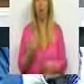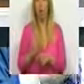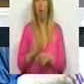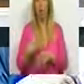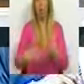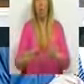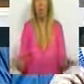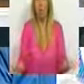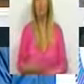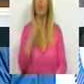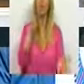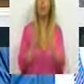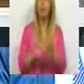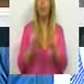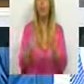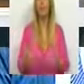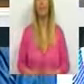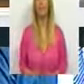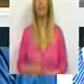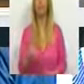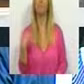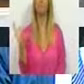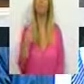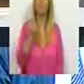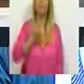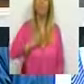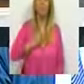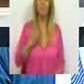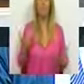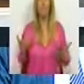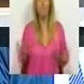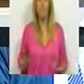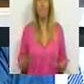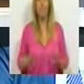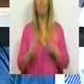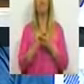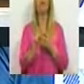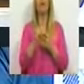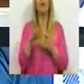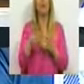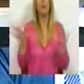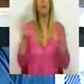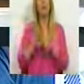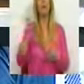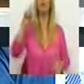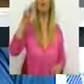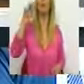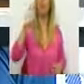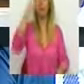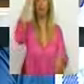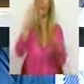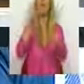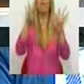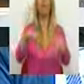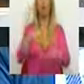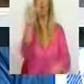é uma grande realidade. E o que nós temos é que, neste momento, os pagamentos no âmbito do CREN, saldos finais do segundo semestre do